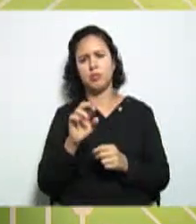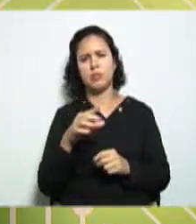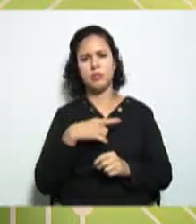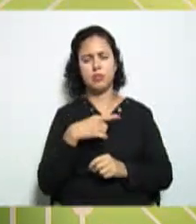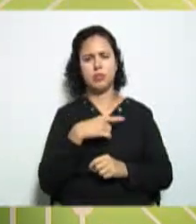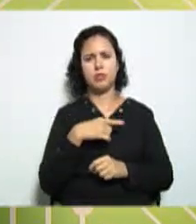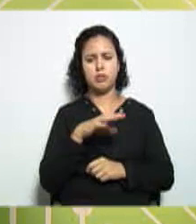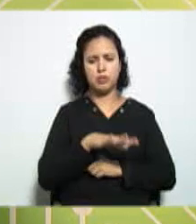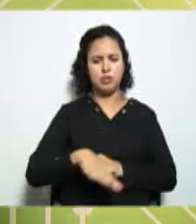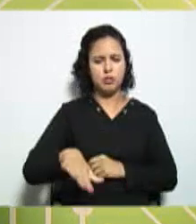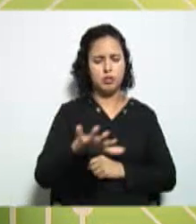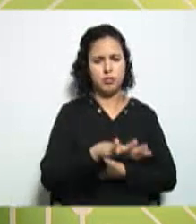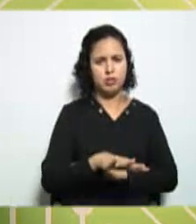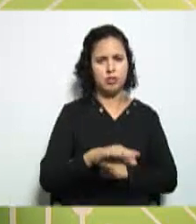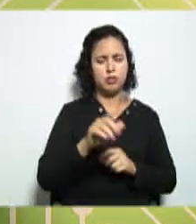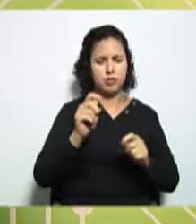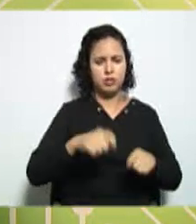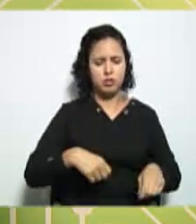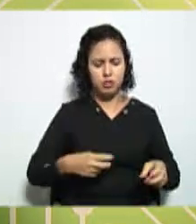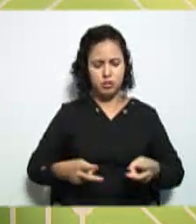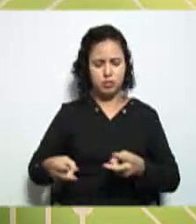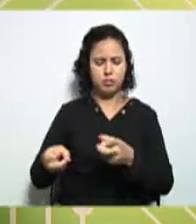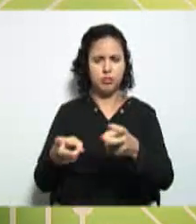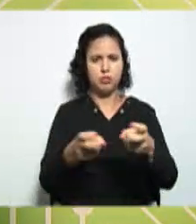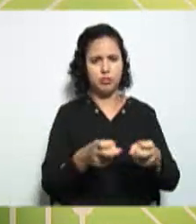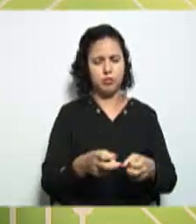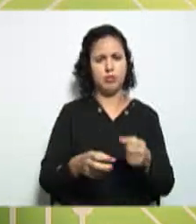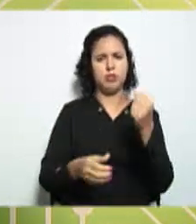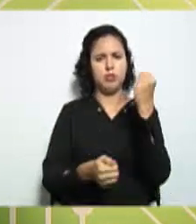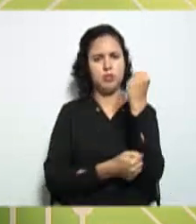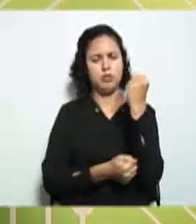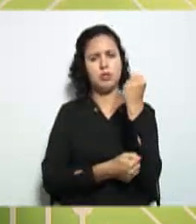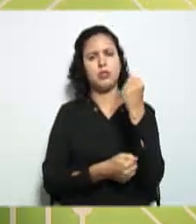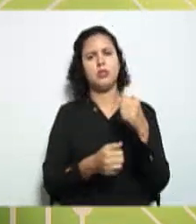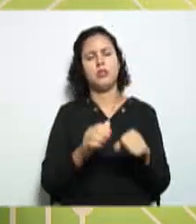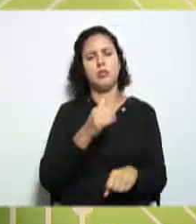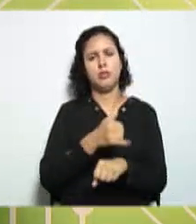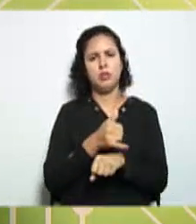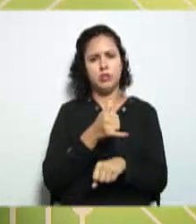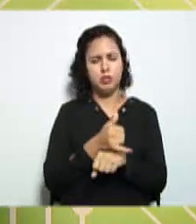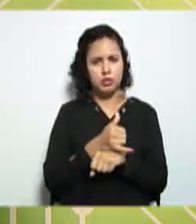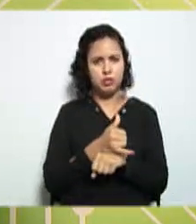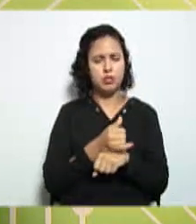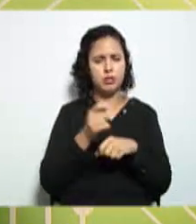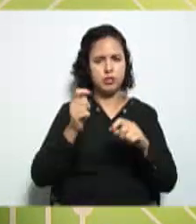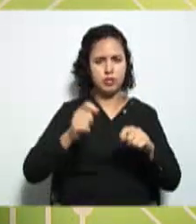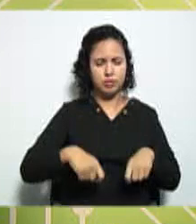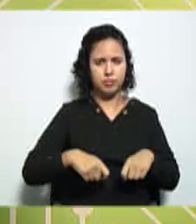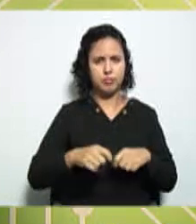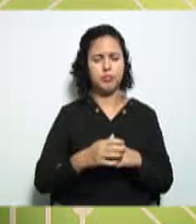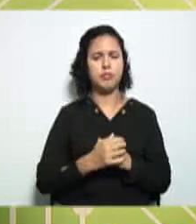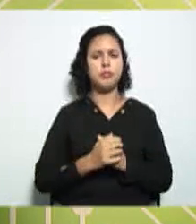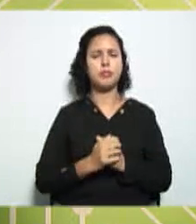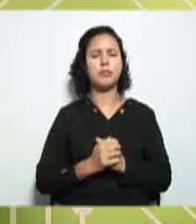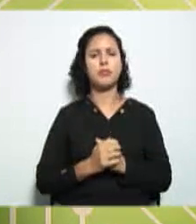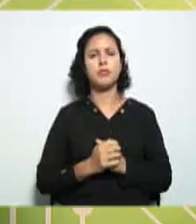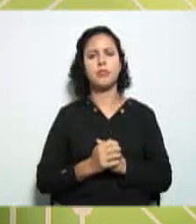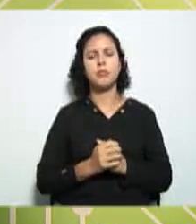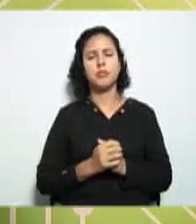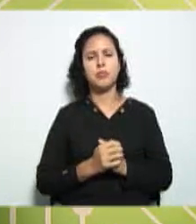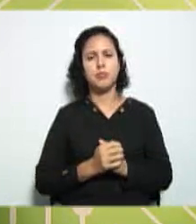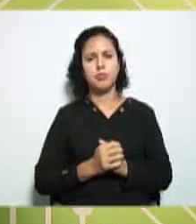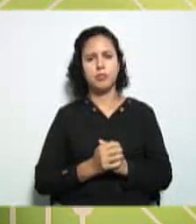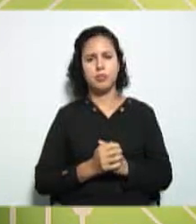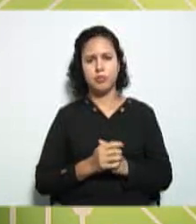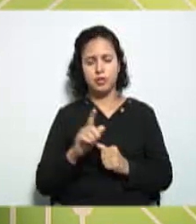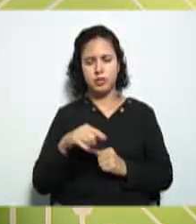muito importante para extrativismo mineral ou qualquer outro tipo de trabalho nesse ramo. E